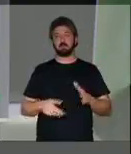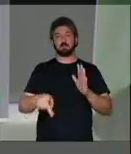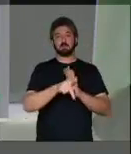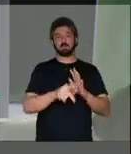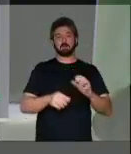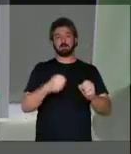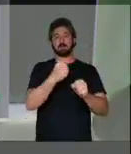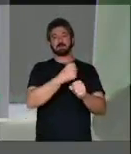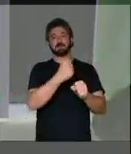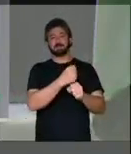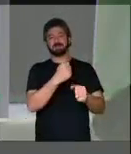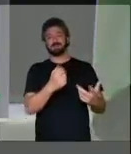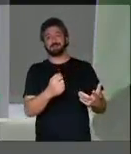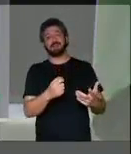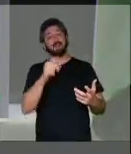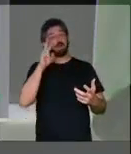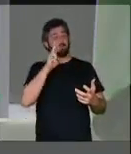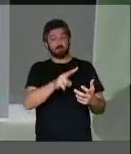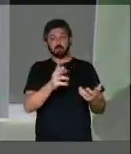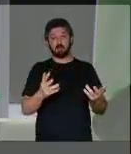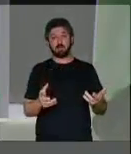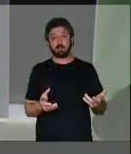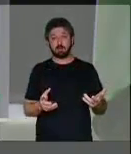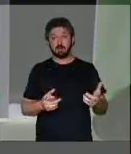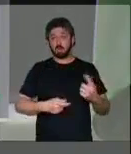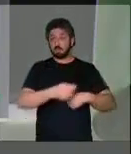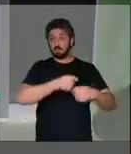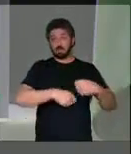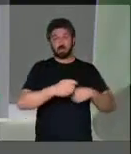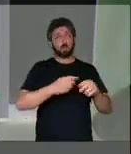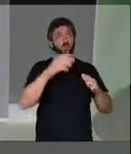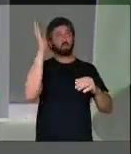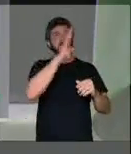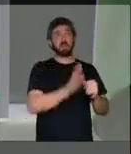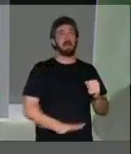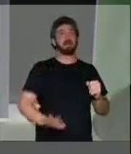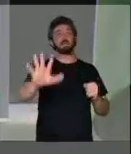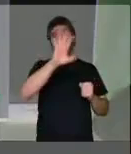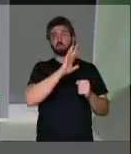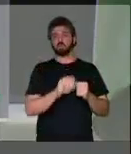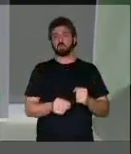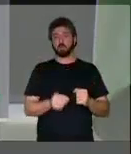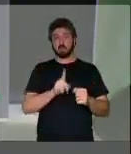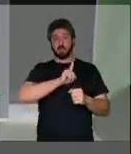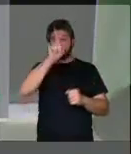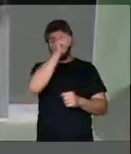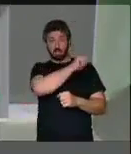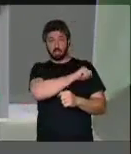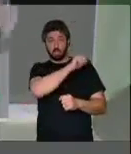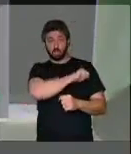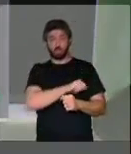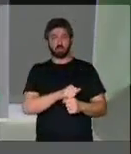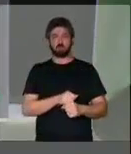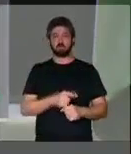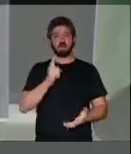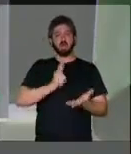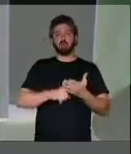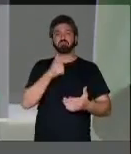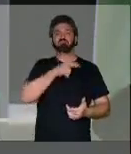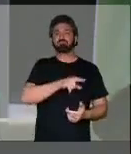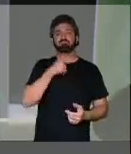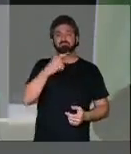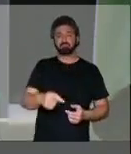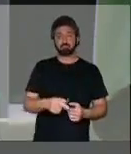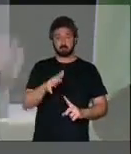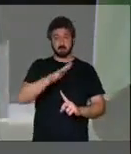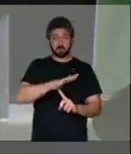exemplo da construção. Basta verificar as negociações em todo o país. No Rio de Janeiro não se chegou a um acordo.